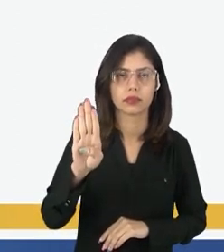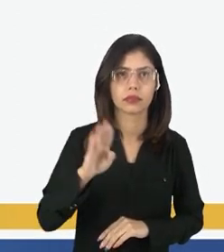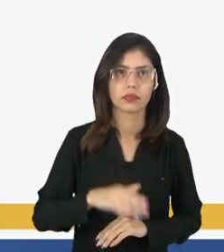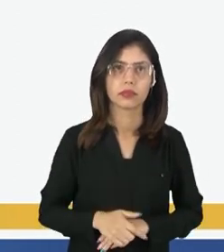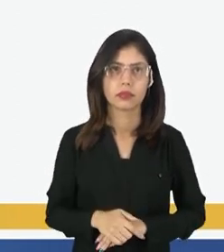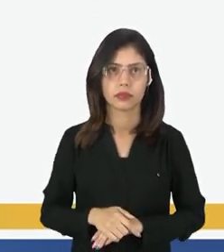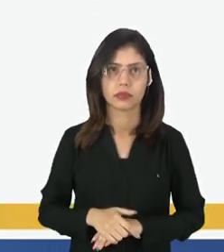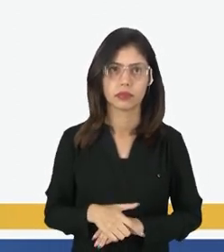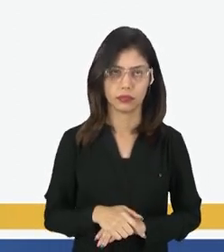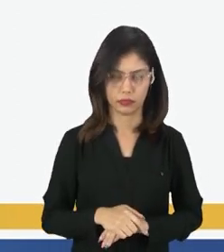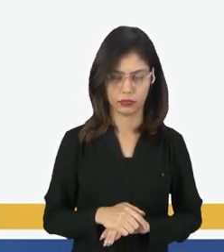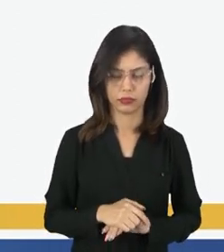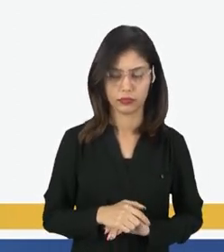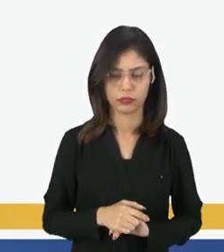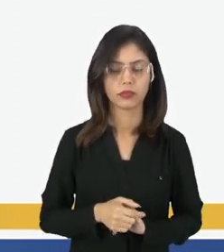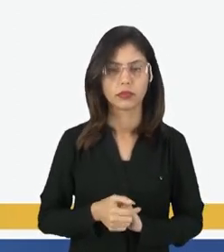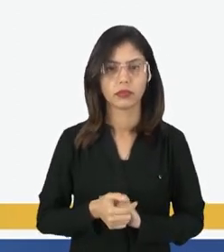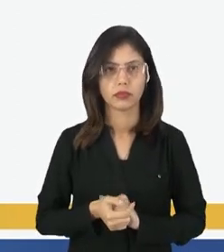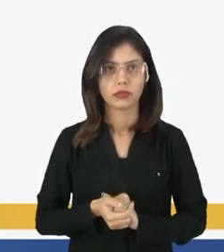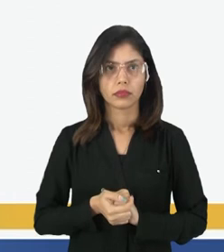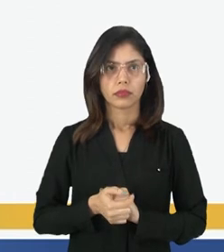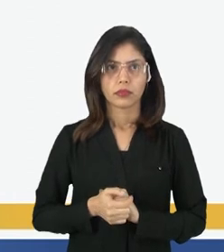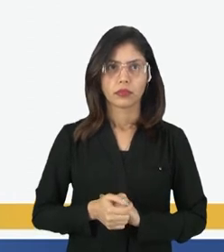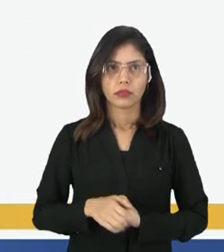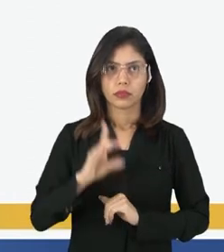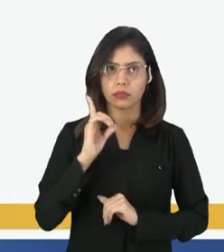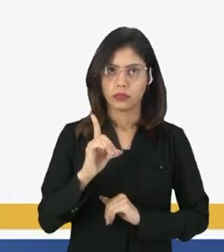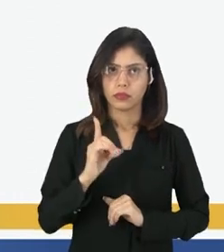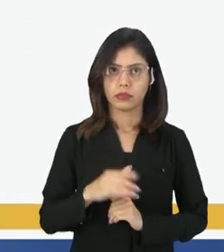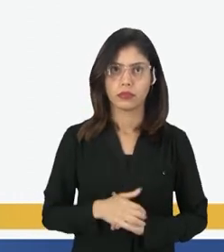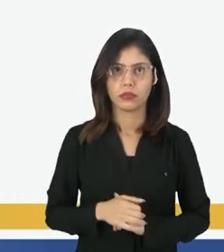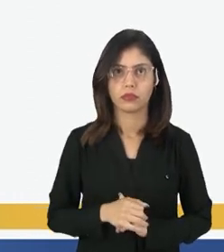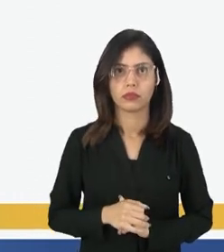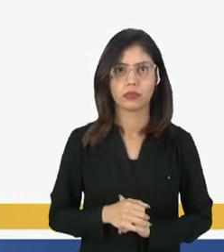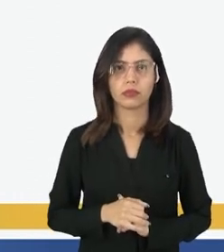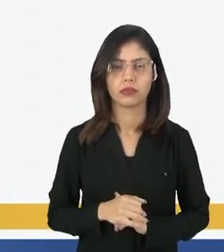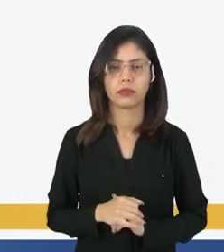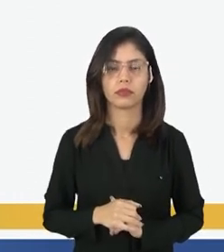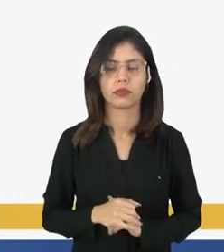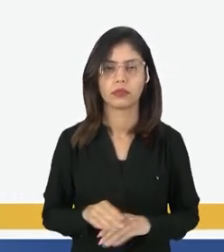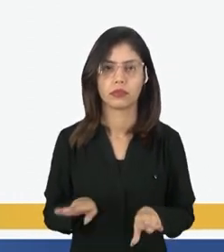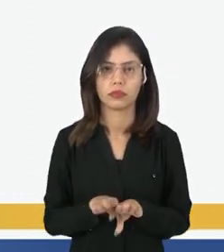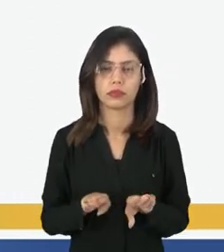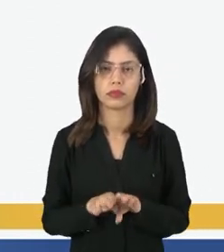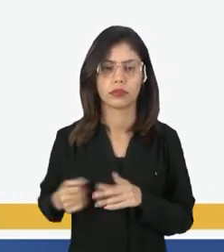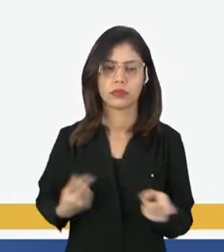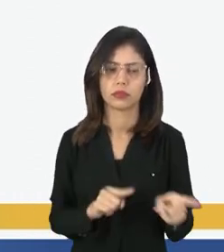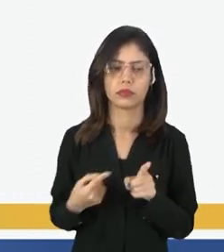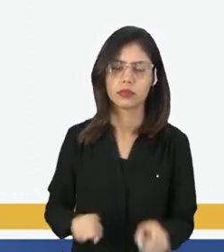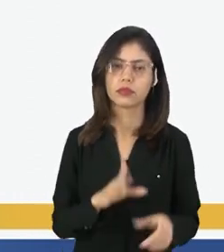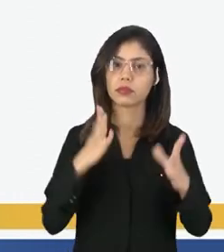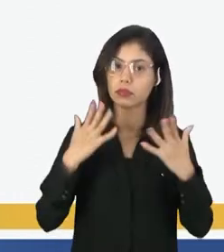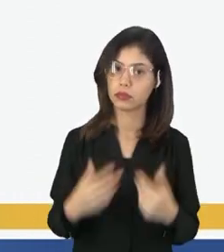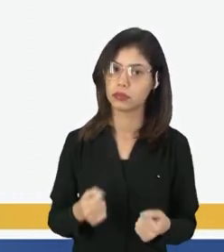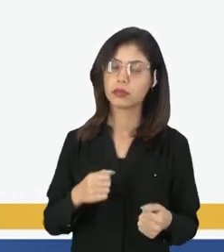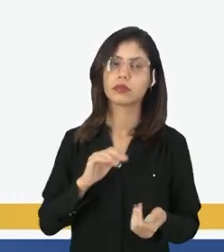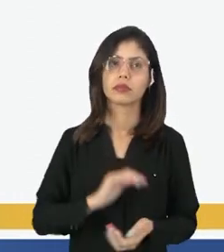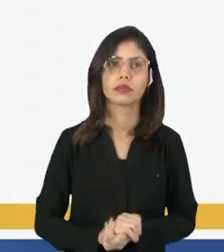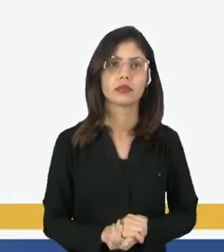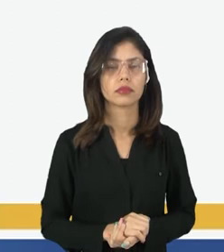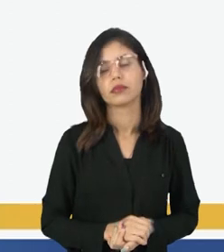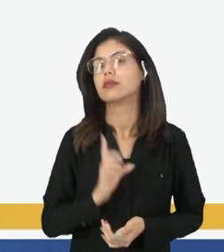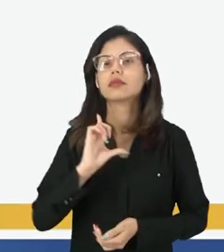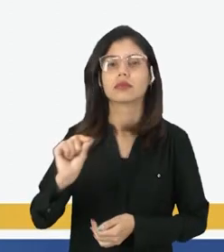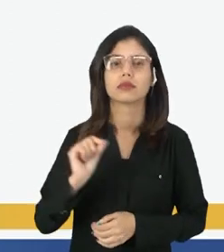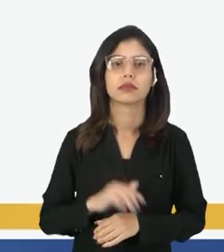Mas também não foi animado na festa né é impossível porque impensadamente ela atendeu imediato a provocação da direitinho